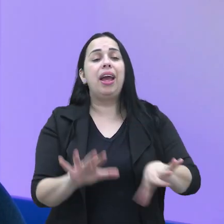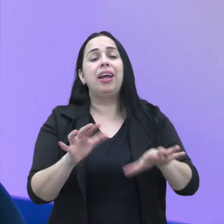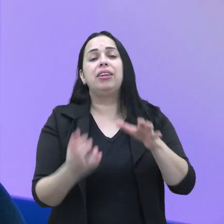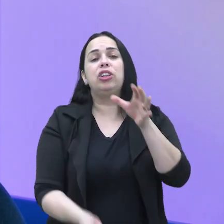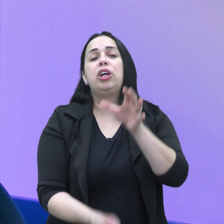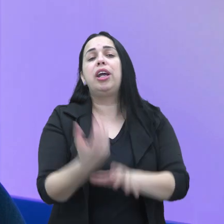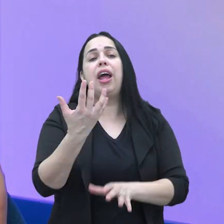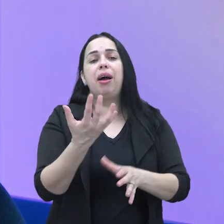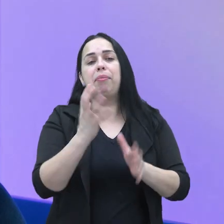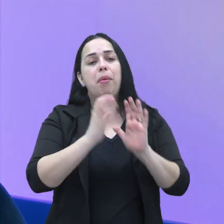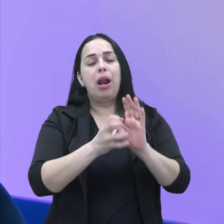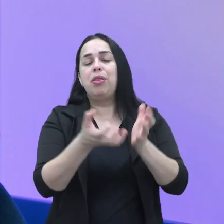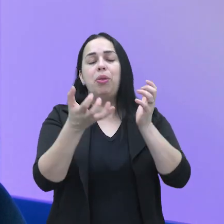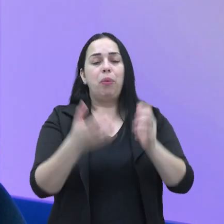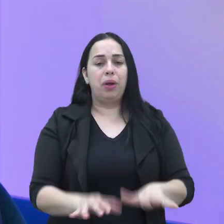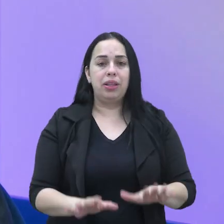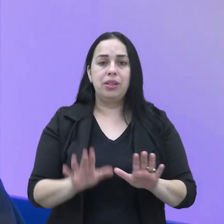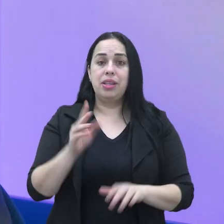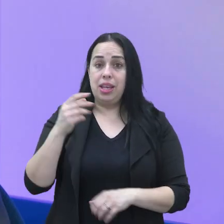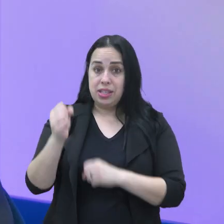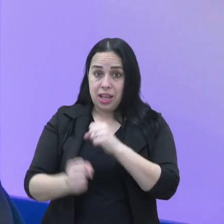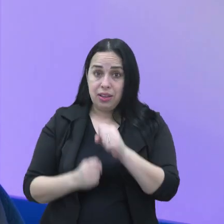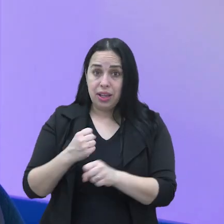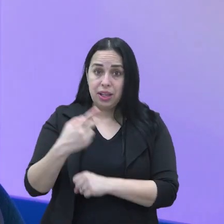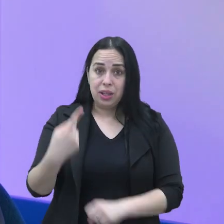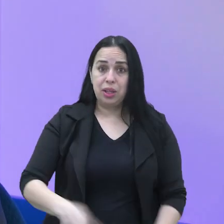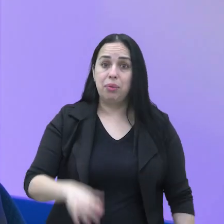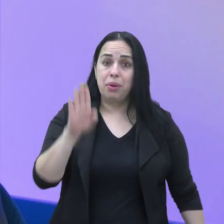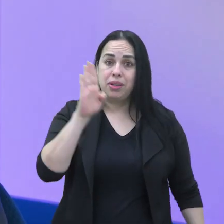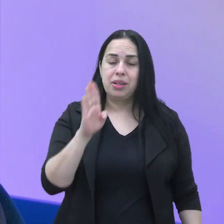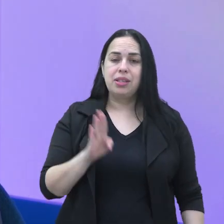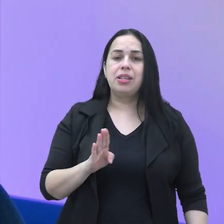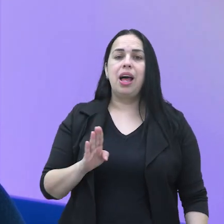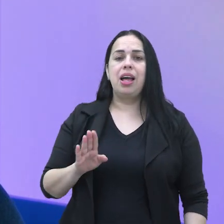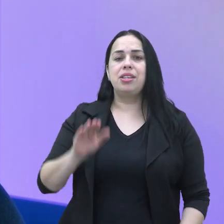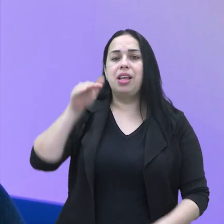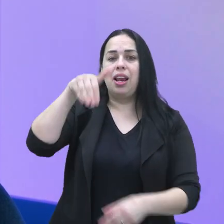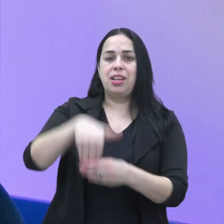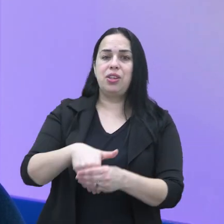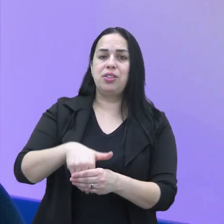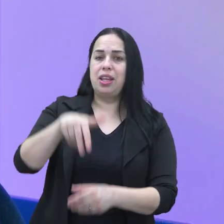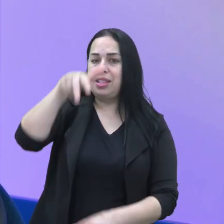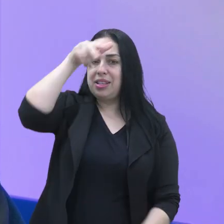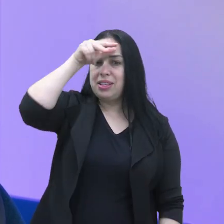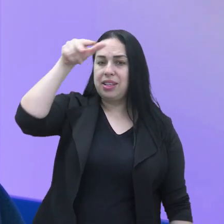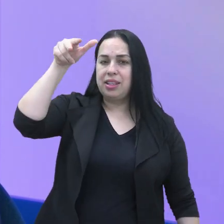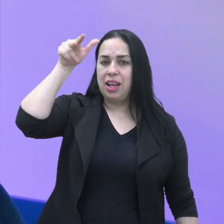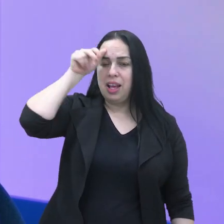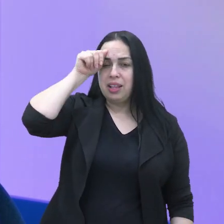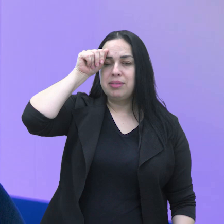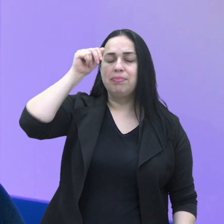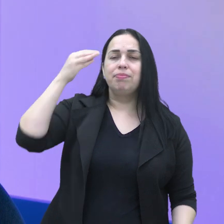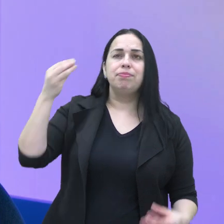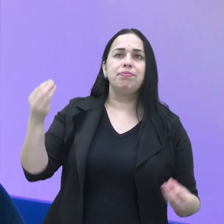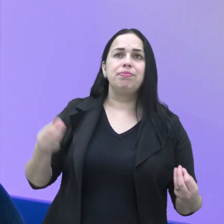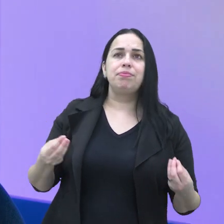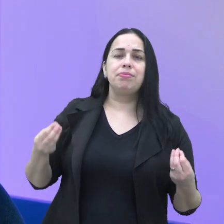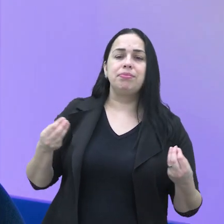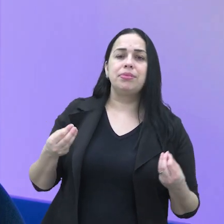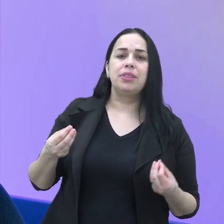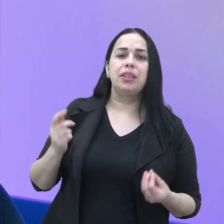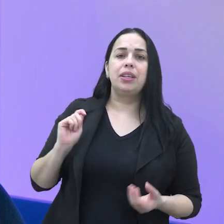criados, porque ninguém quer dividir as coisas. Sim. Esse ano no Brasil, as eleições municipais, elas simplesmente estão